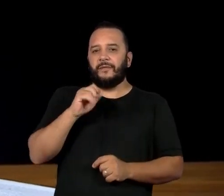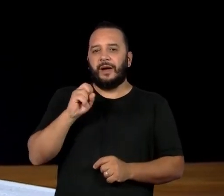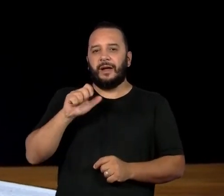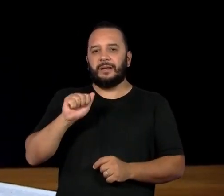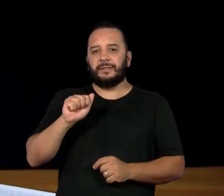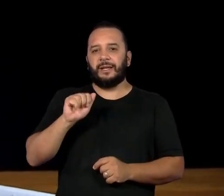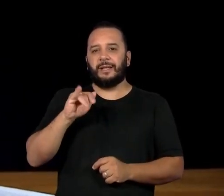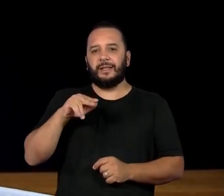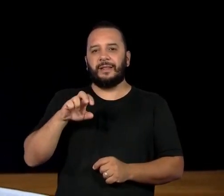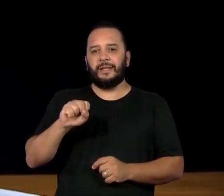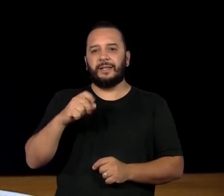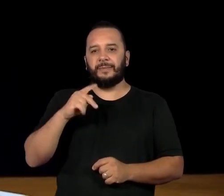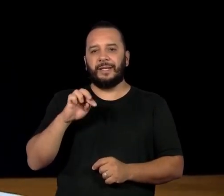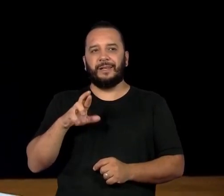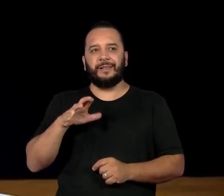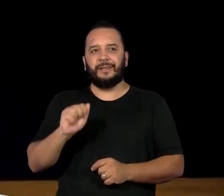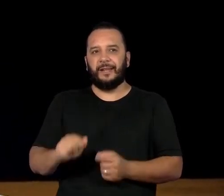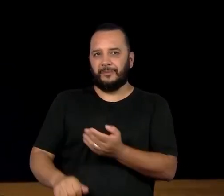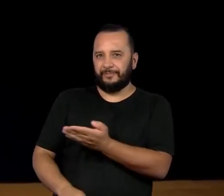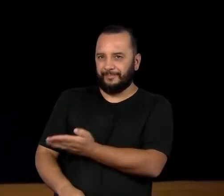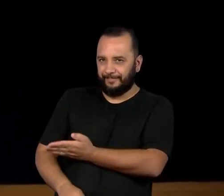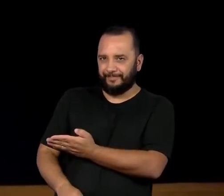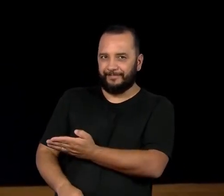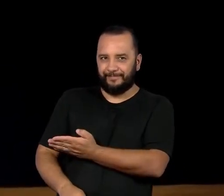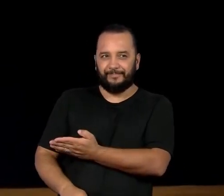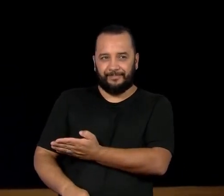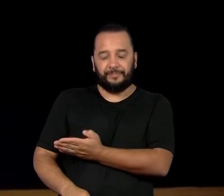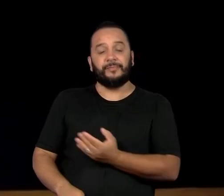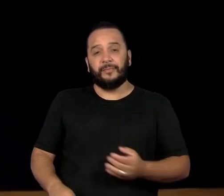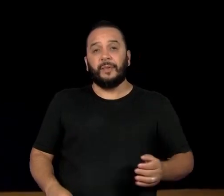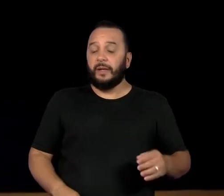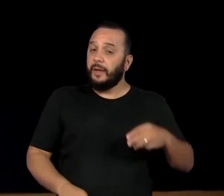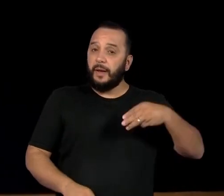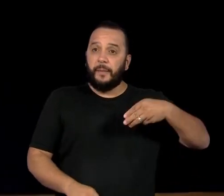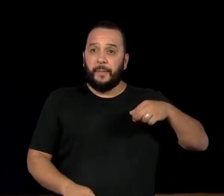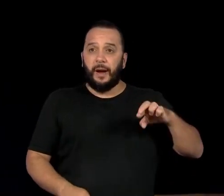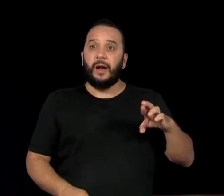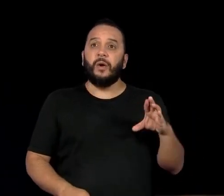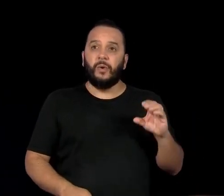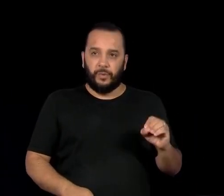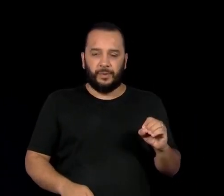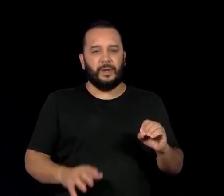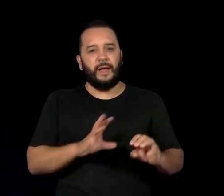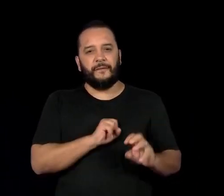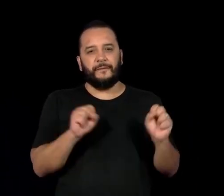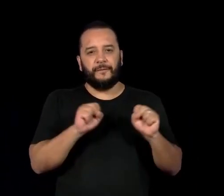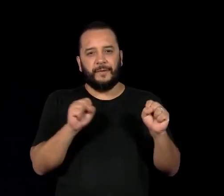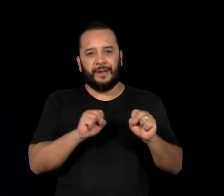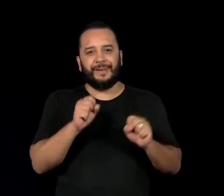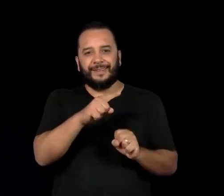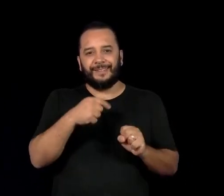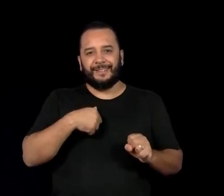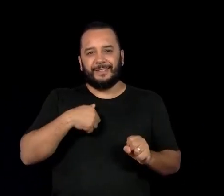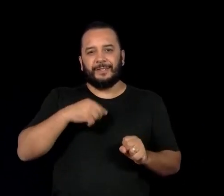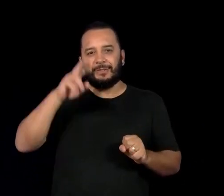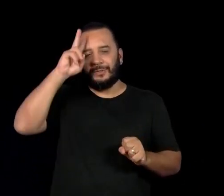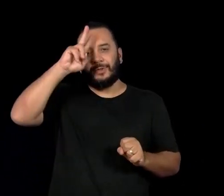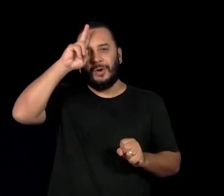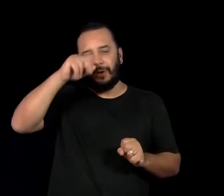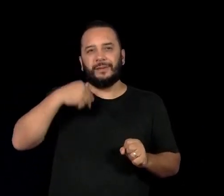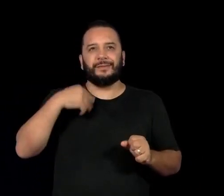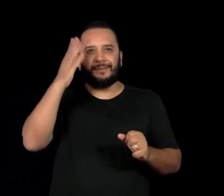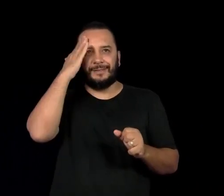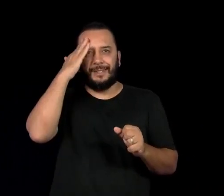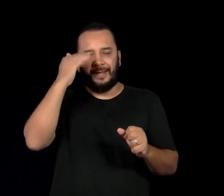Pereira Marco l o meu convidado de hoje não provoca é tão fã dessa história que sabia de cor